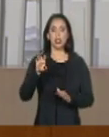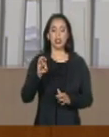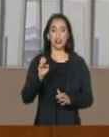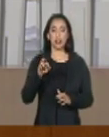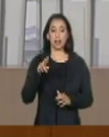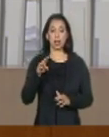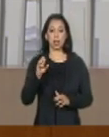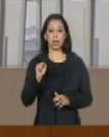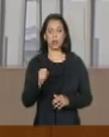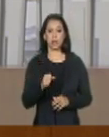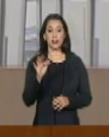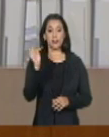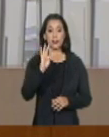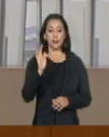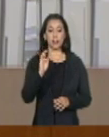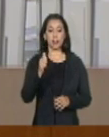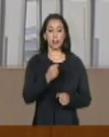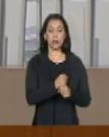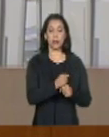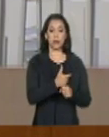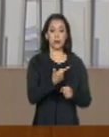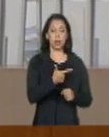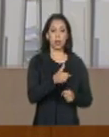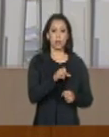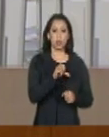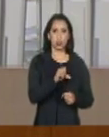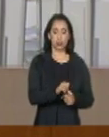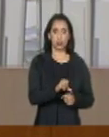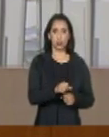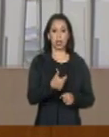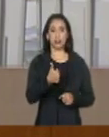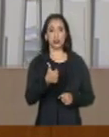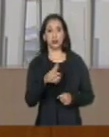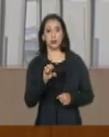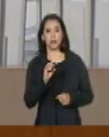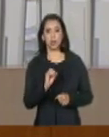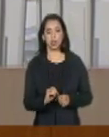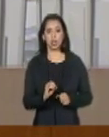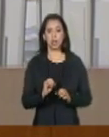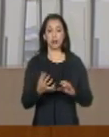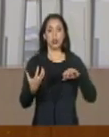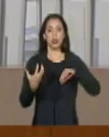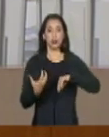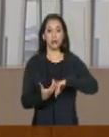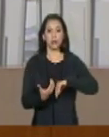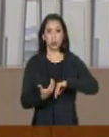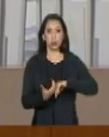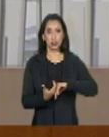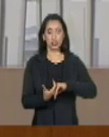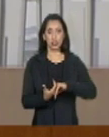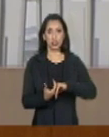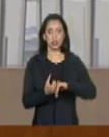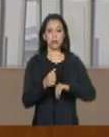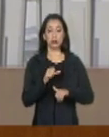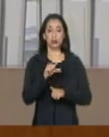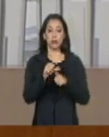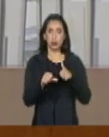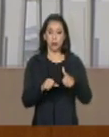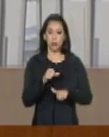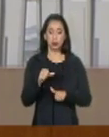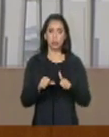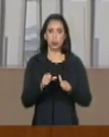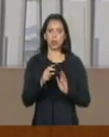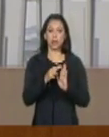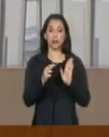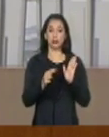de 2009. Em 2010, o Congresso Nacional edita esta norma. Este